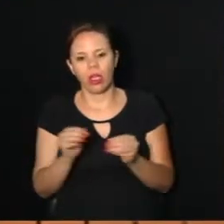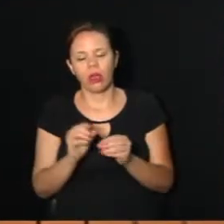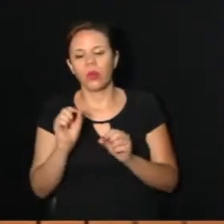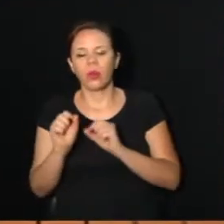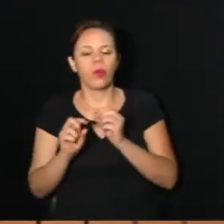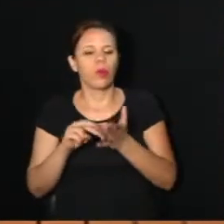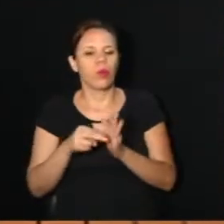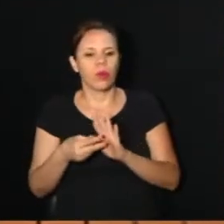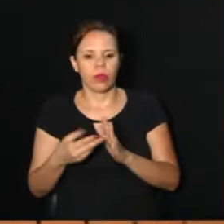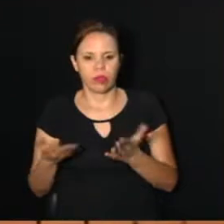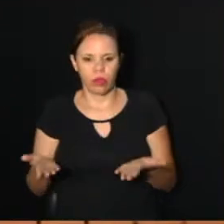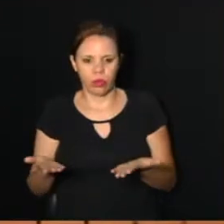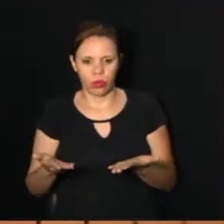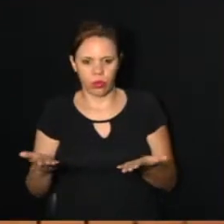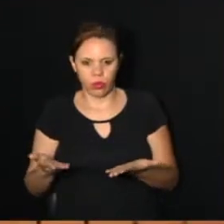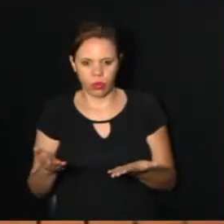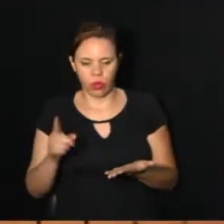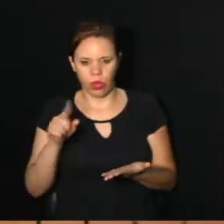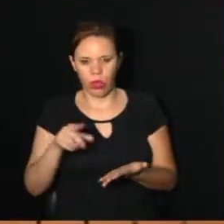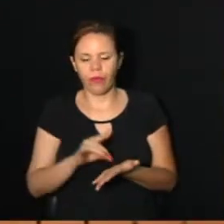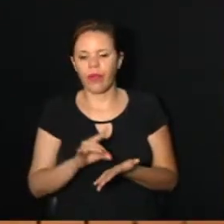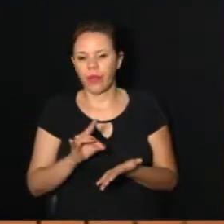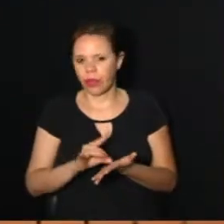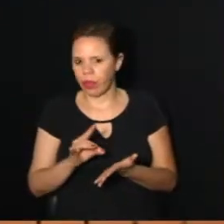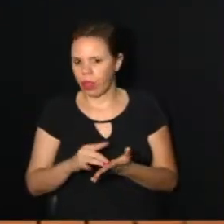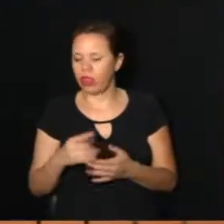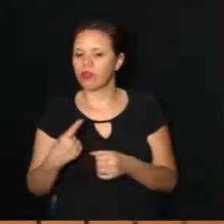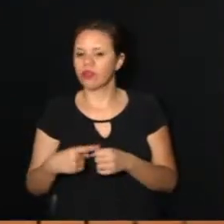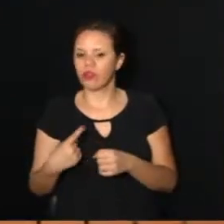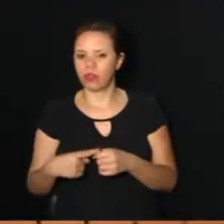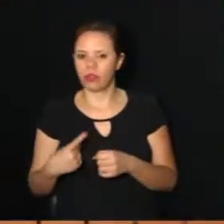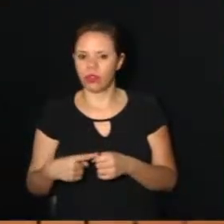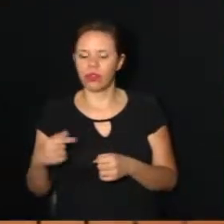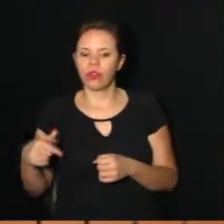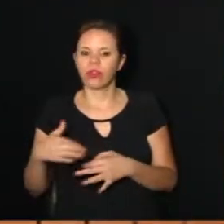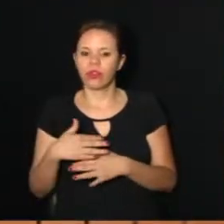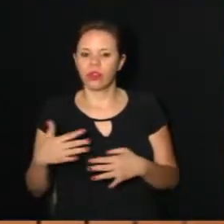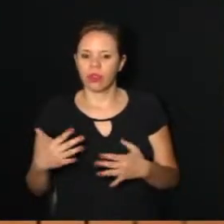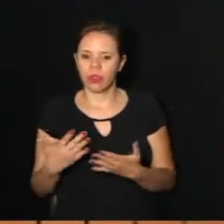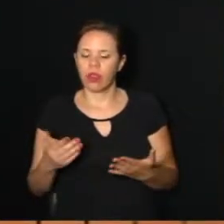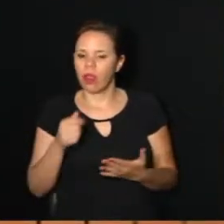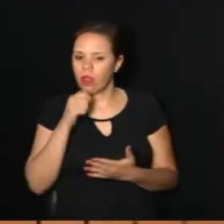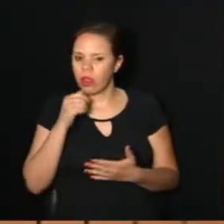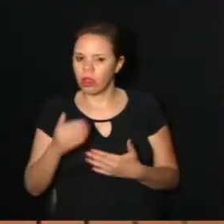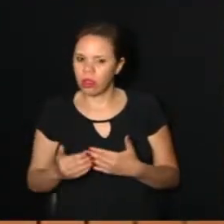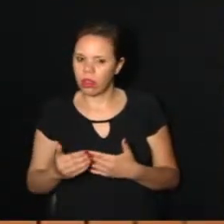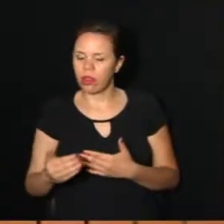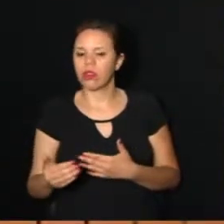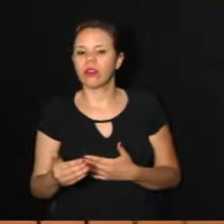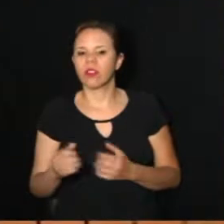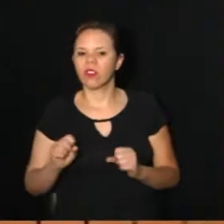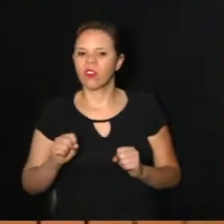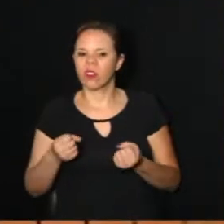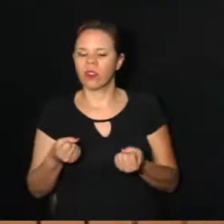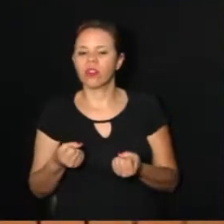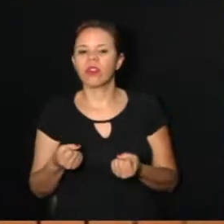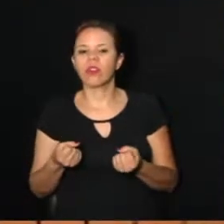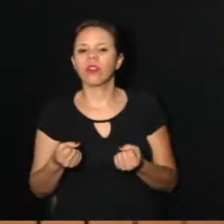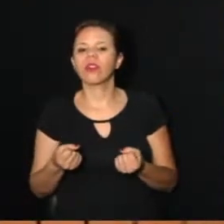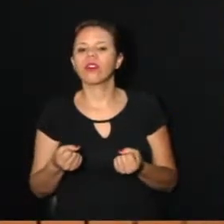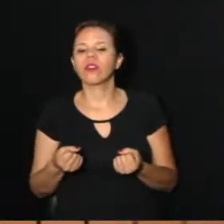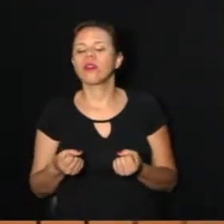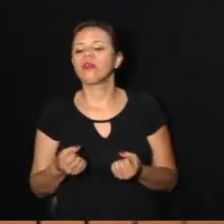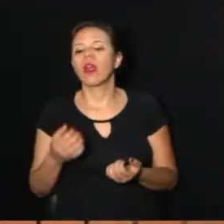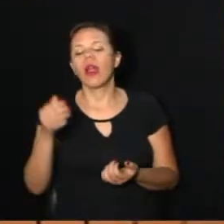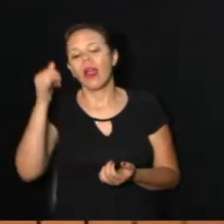trata. Realmente o município vinha, e como vem ainda, correndo atrás da desburocratização.